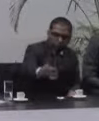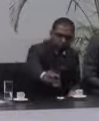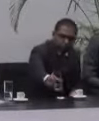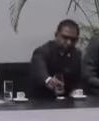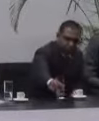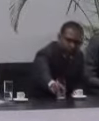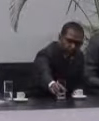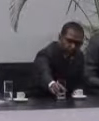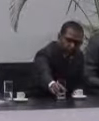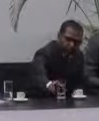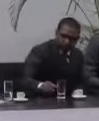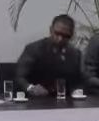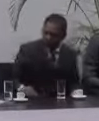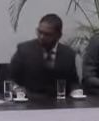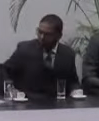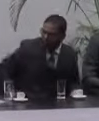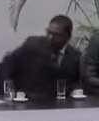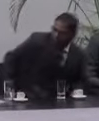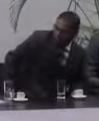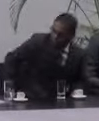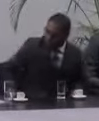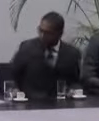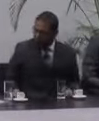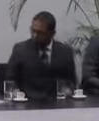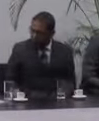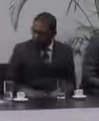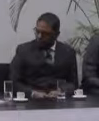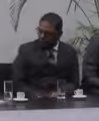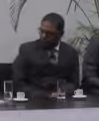aguardando o resultado final de segurança.